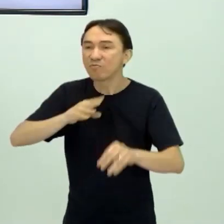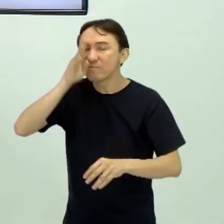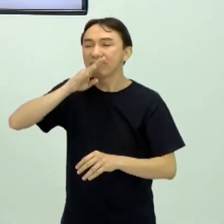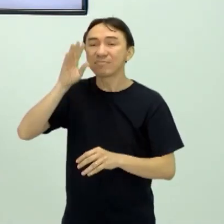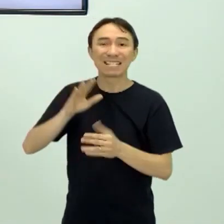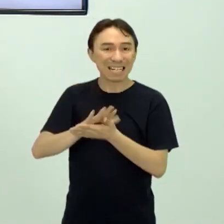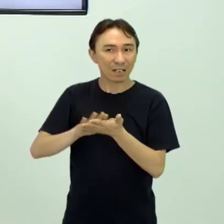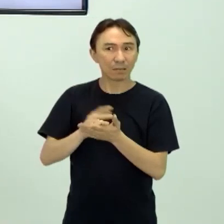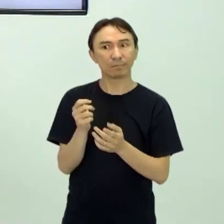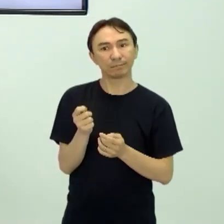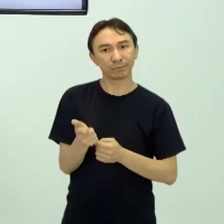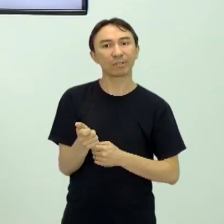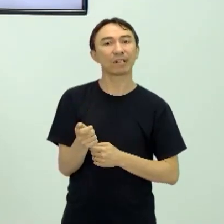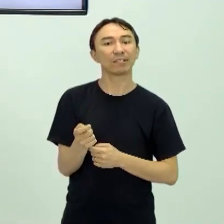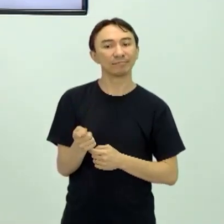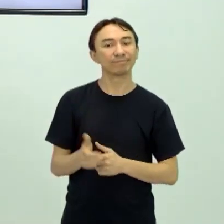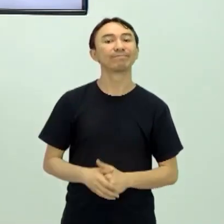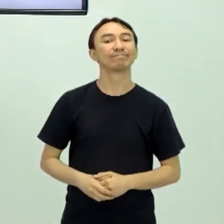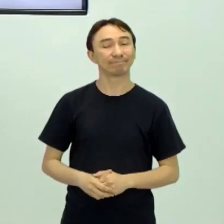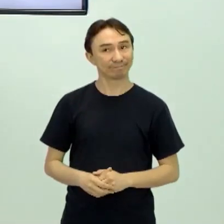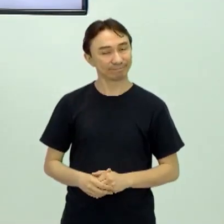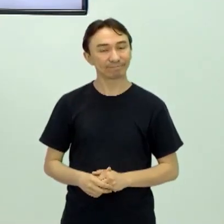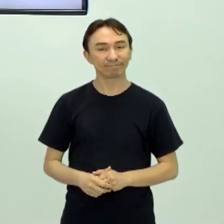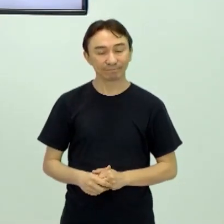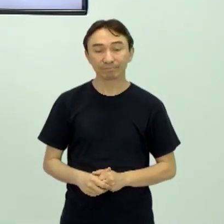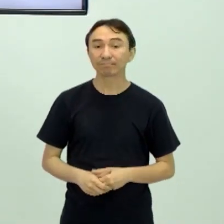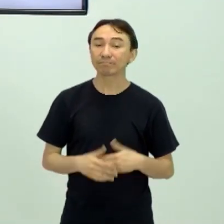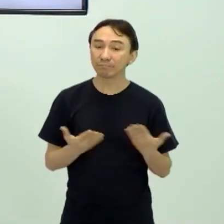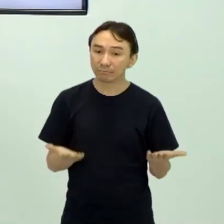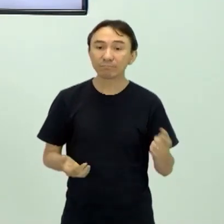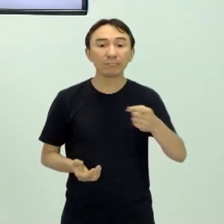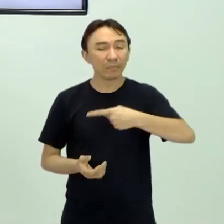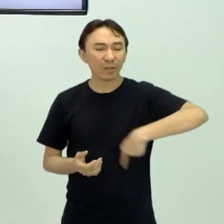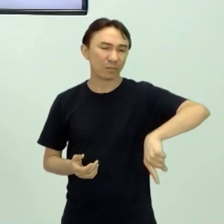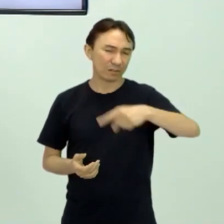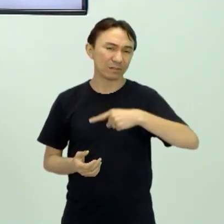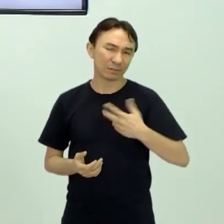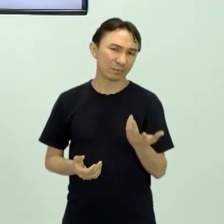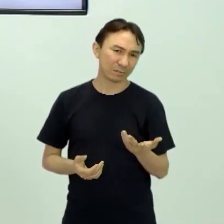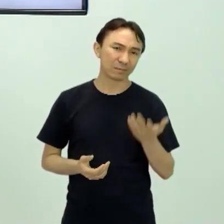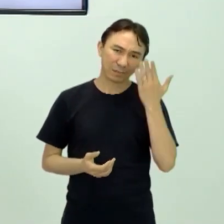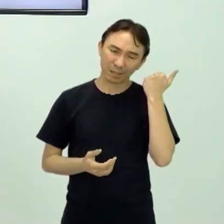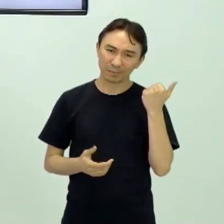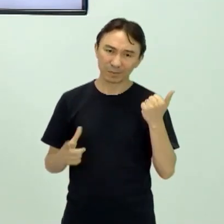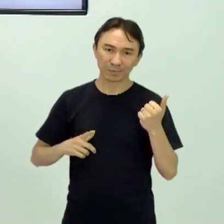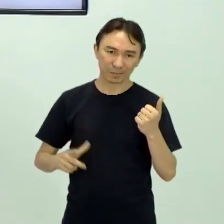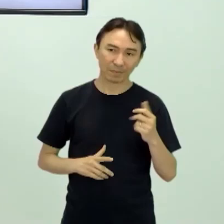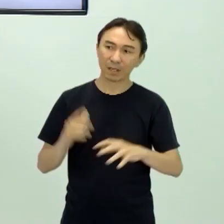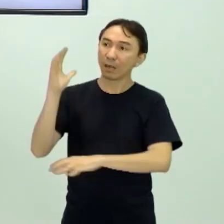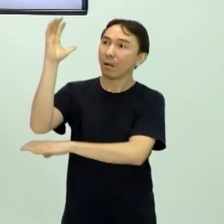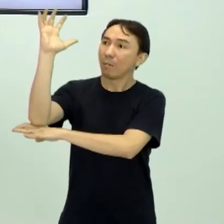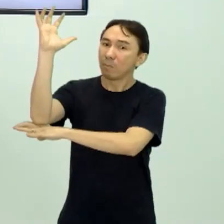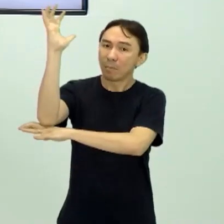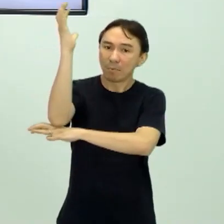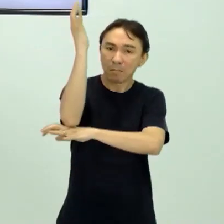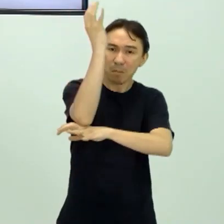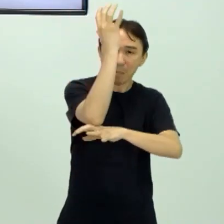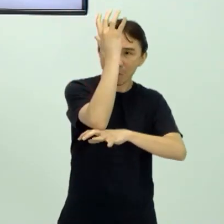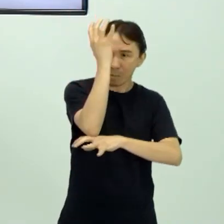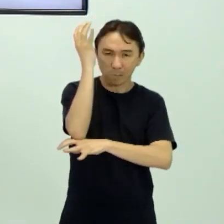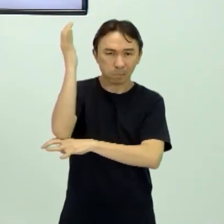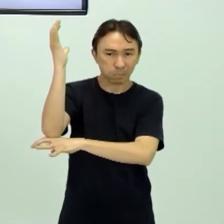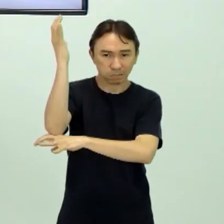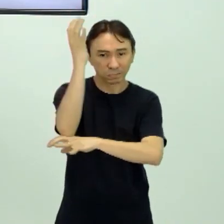planeta, né? E aí, logicamente, a gente sempre fala, né, das florestas, né? As florestas é um referencial das